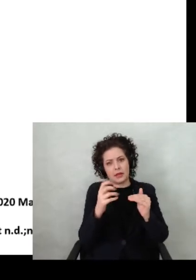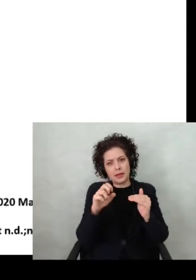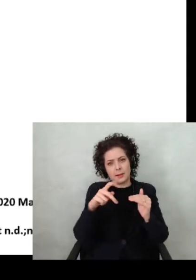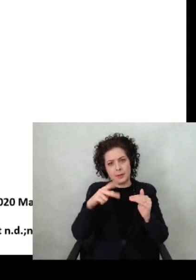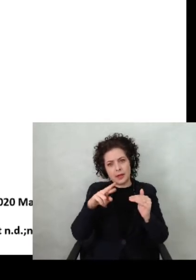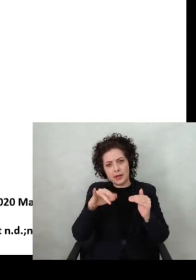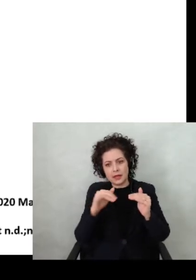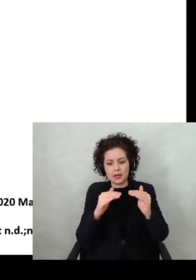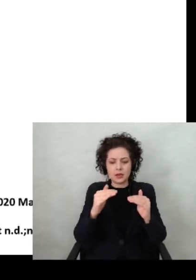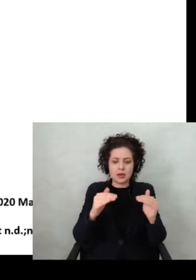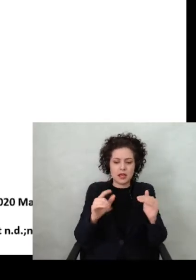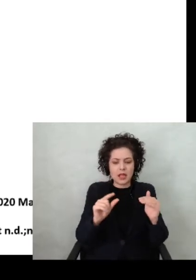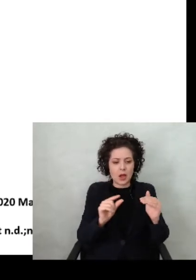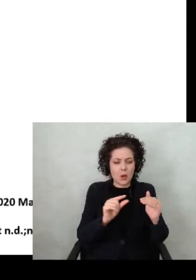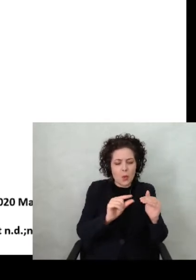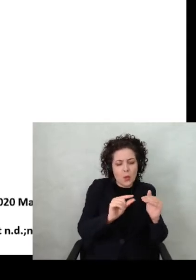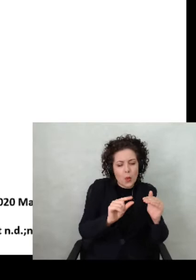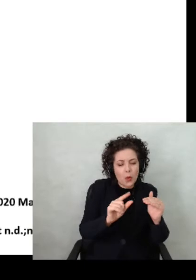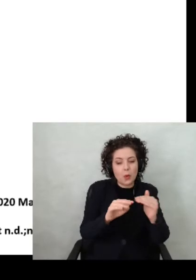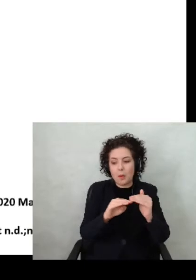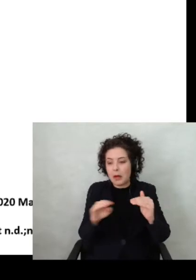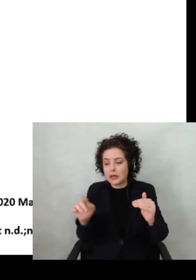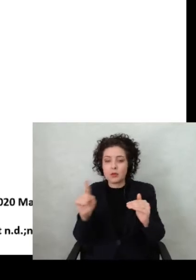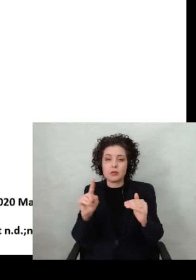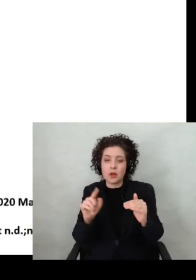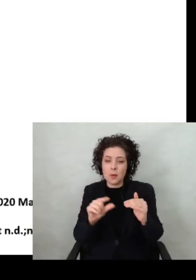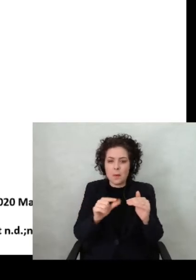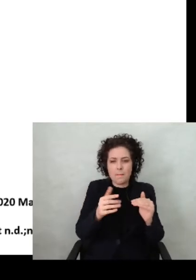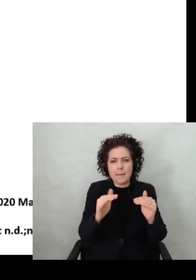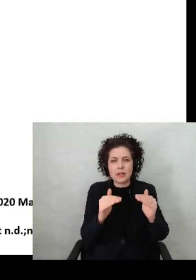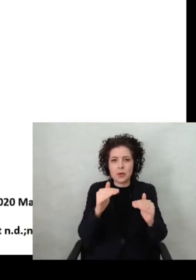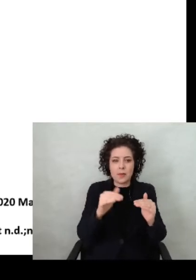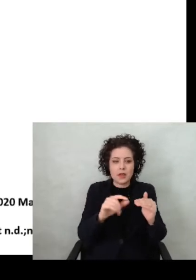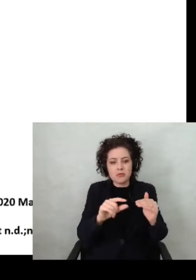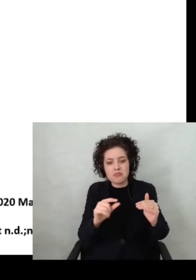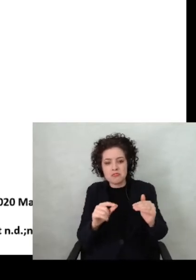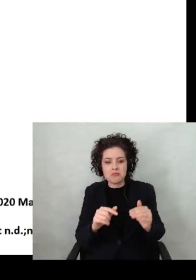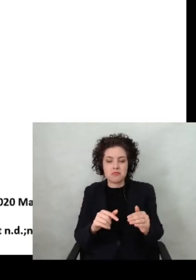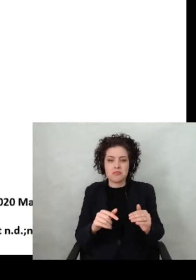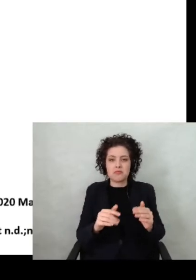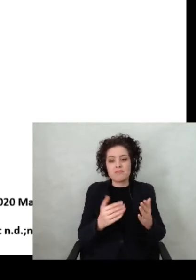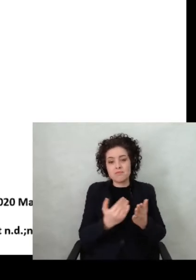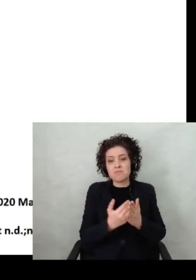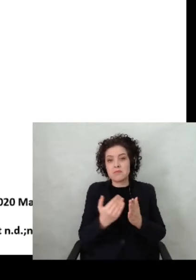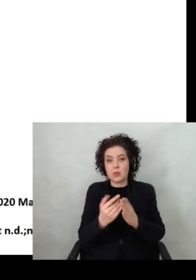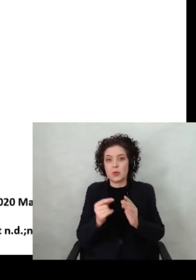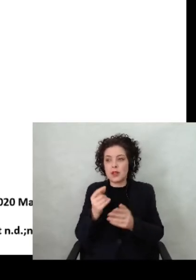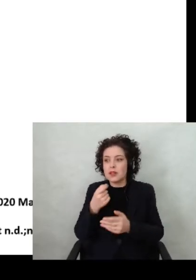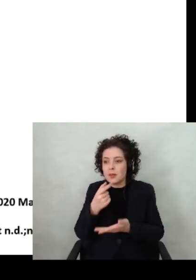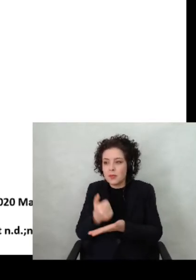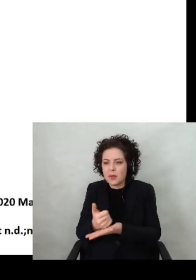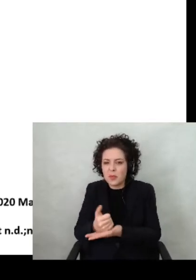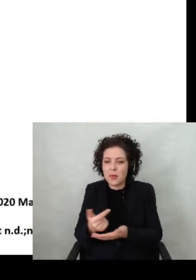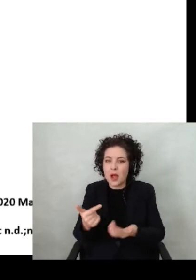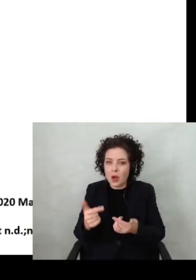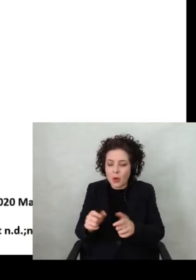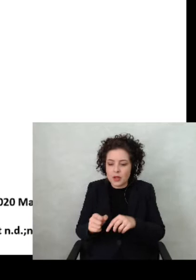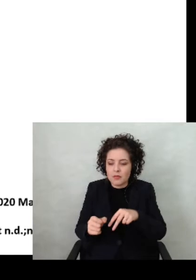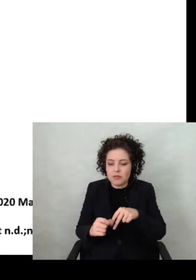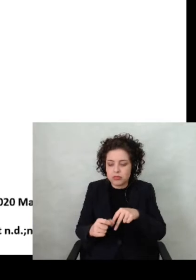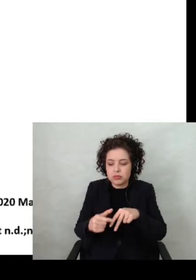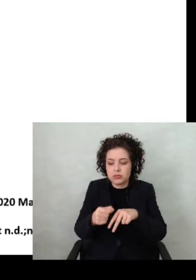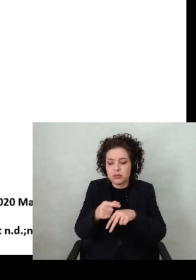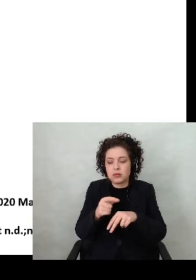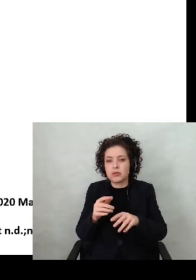nem a dose padrão que nós usamos habitualmente, nem a dose plena, que é a terapêutica anticoagulante. Então,